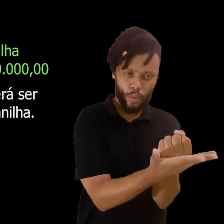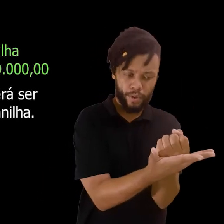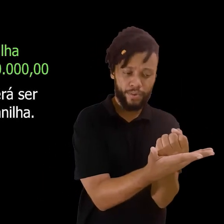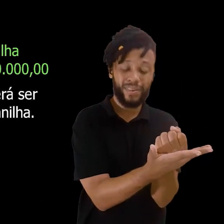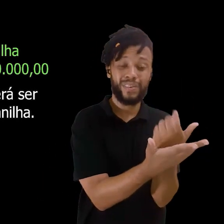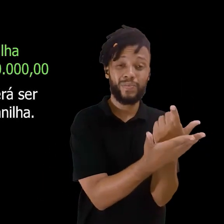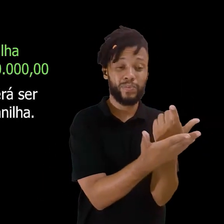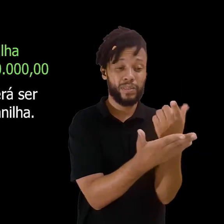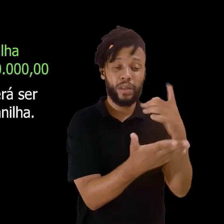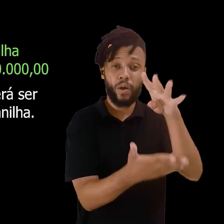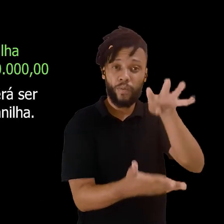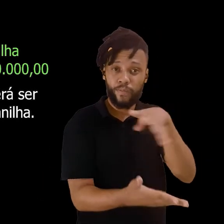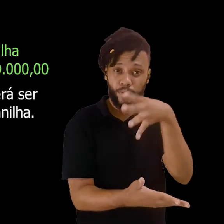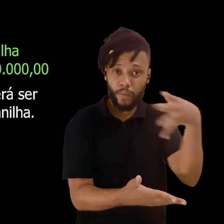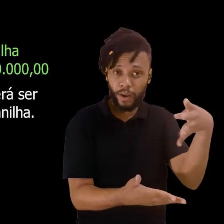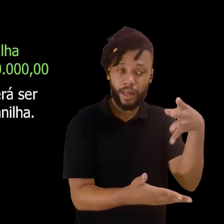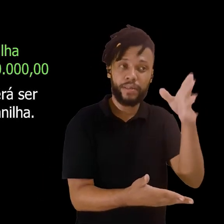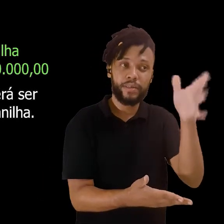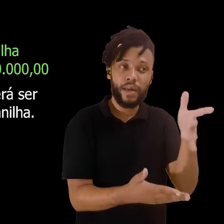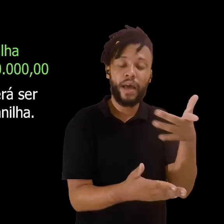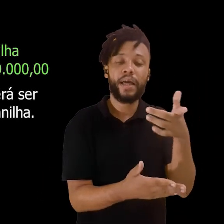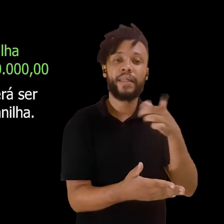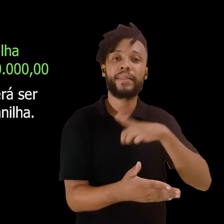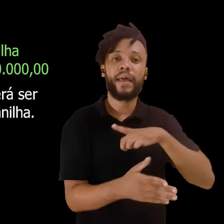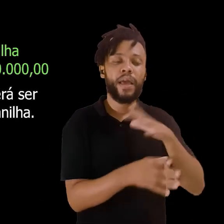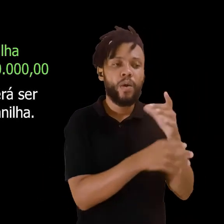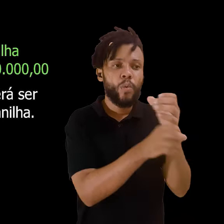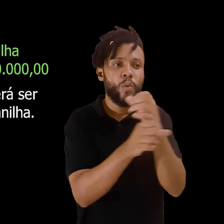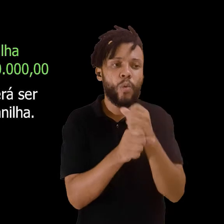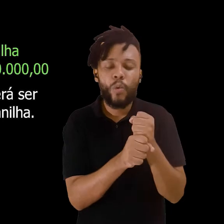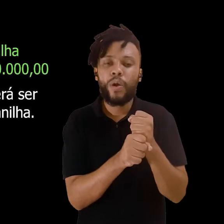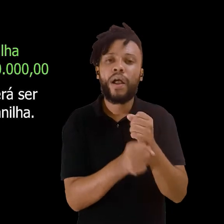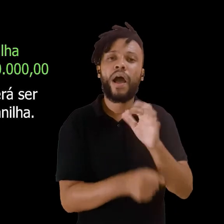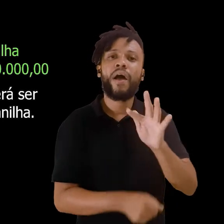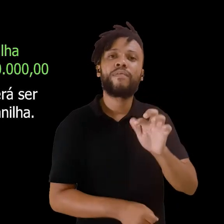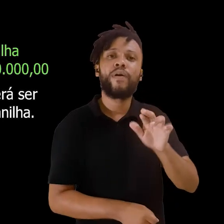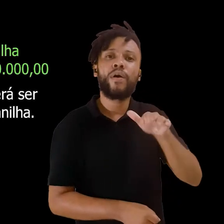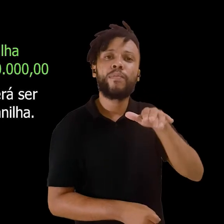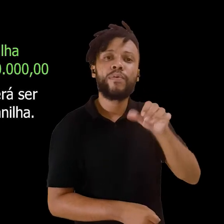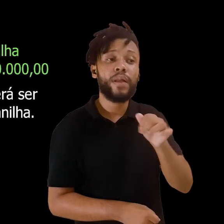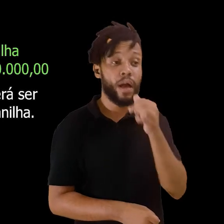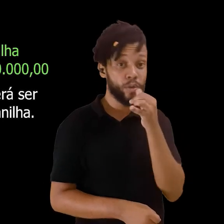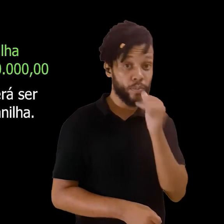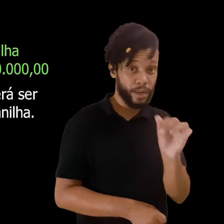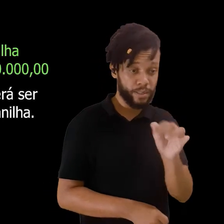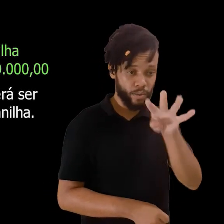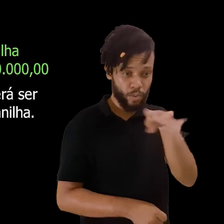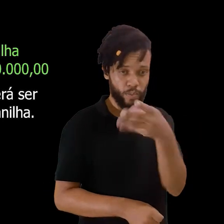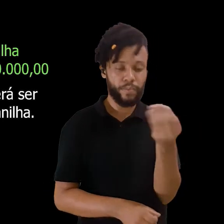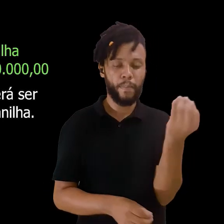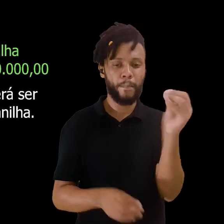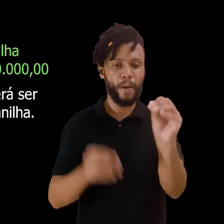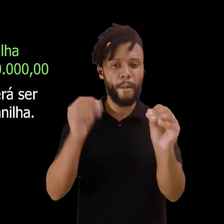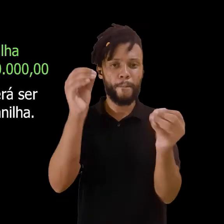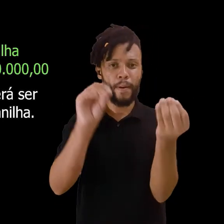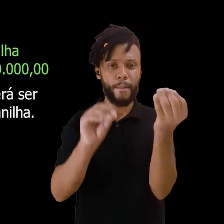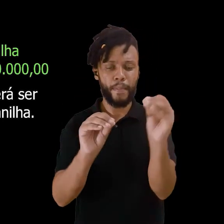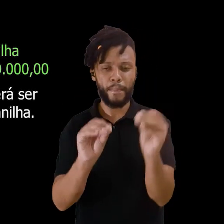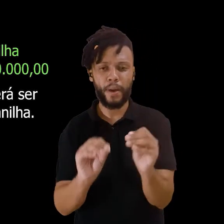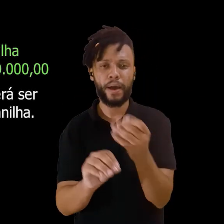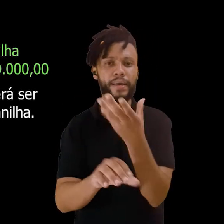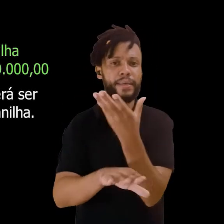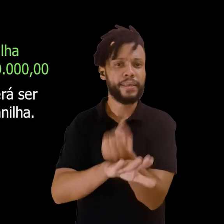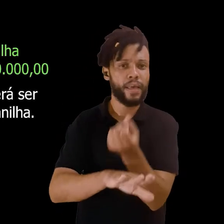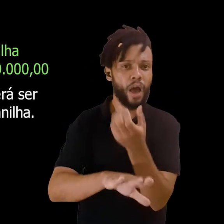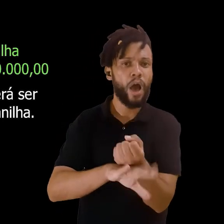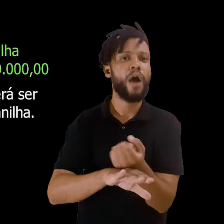em Excel, que já vem com as fórmulas automatizando os cálculos de cada linha, e você preenche a planilha, salva